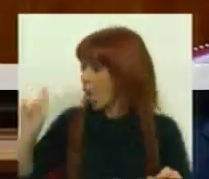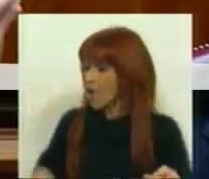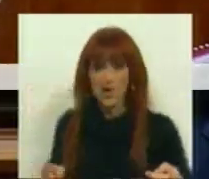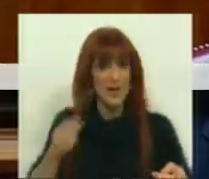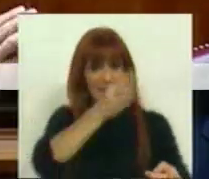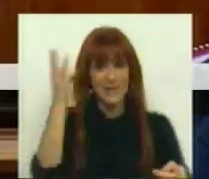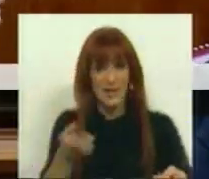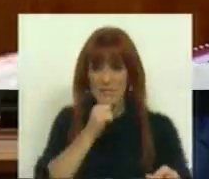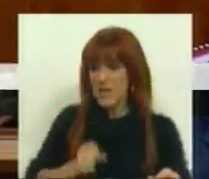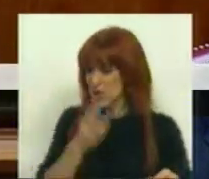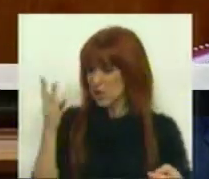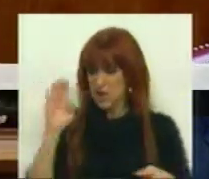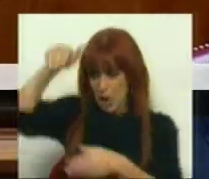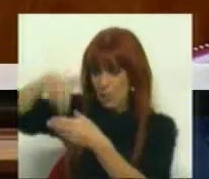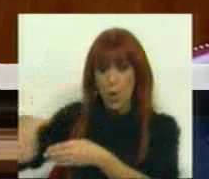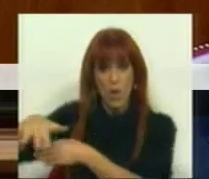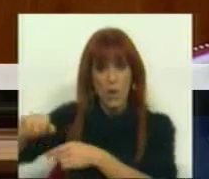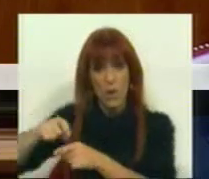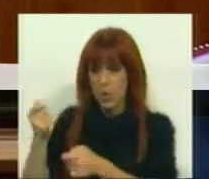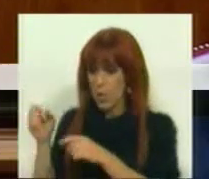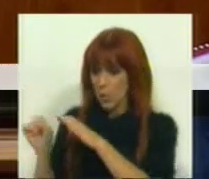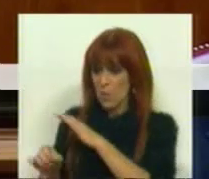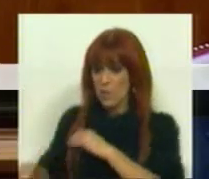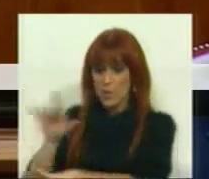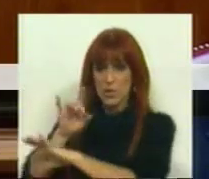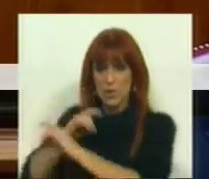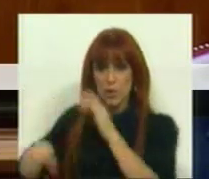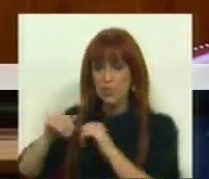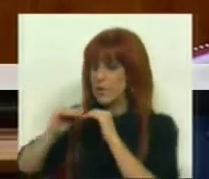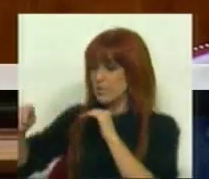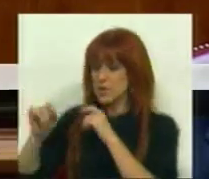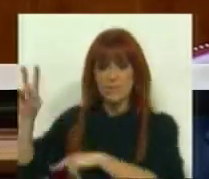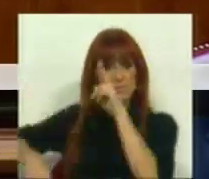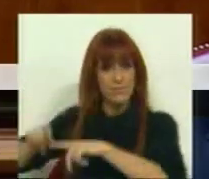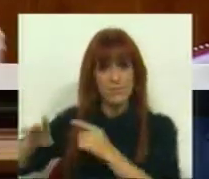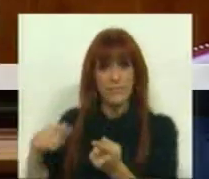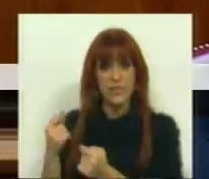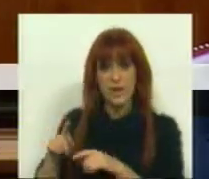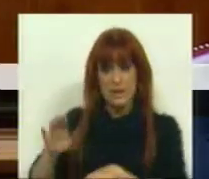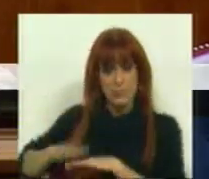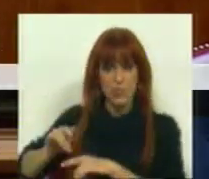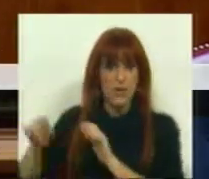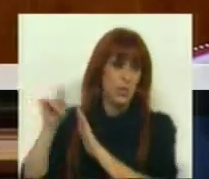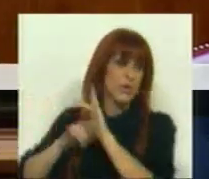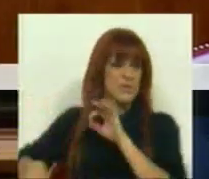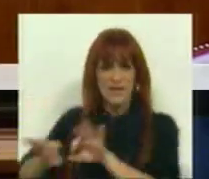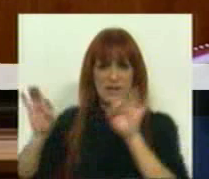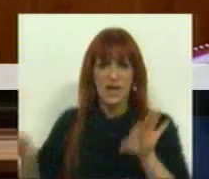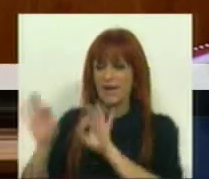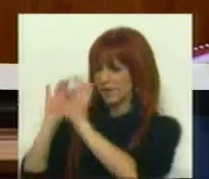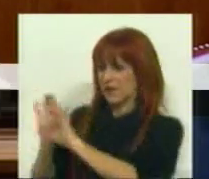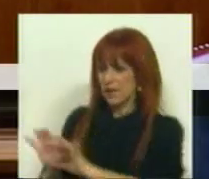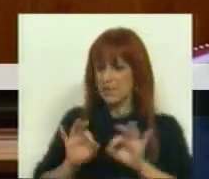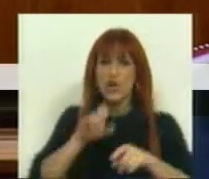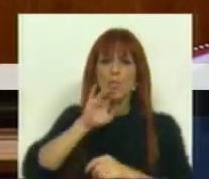daquelas 3 medidas que se inserem no âmbito do Fundo Europeu de Estabilidade Financeira que, à luz do princípio da igualdade de